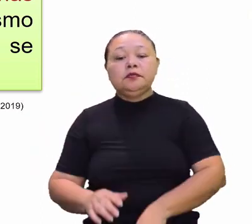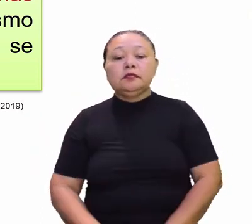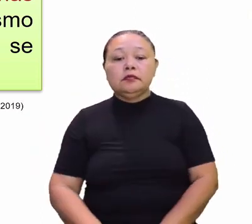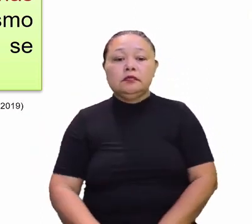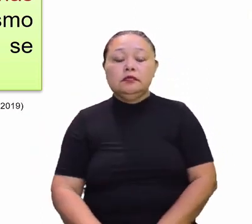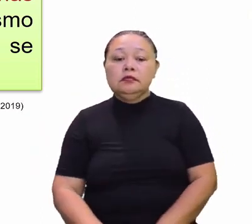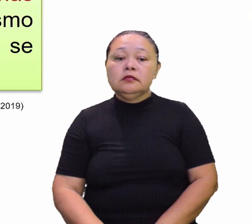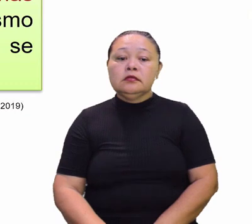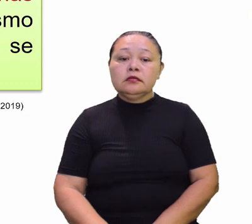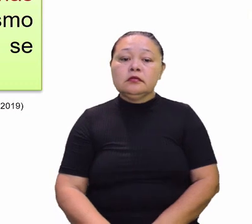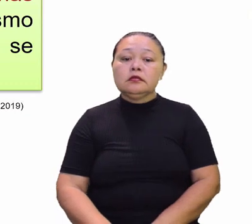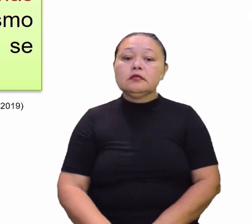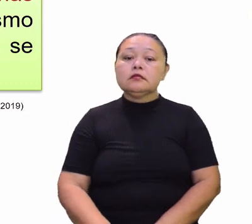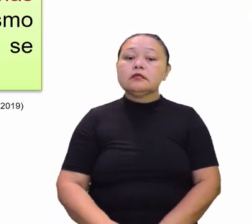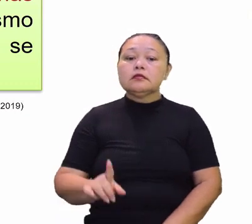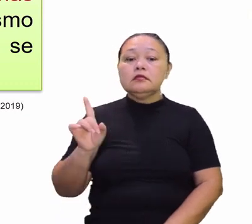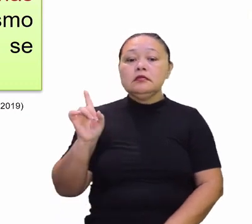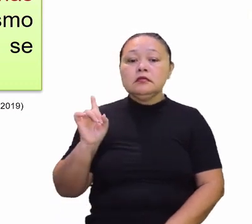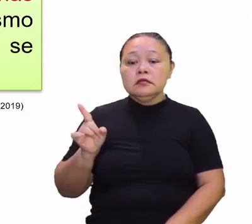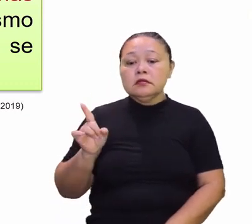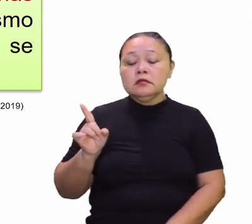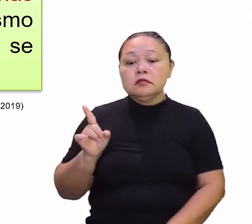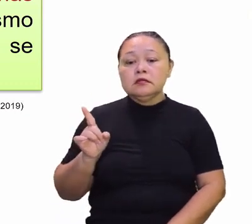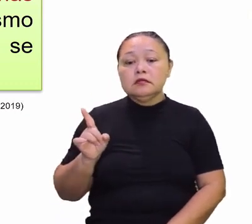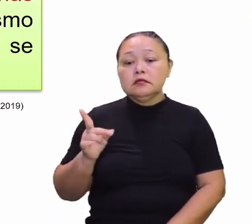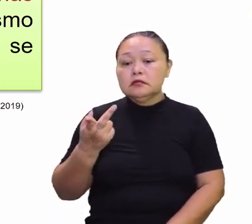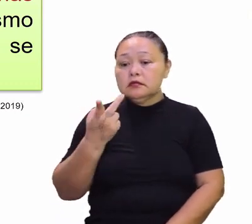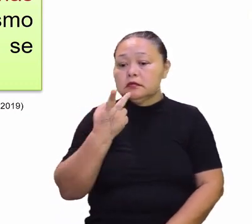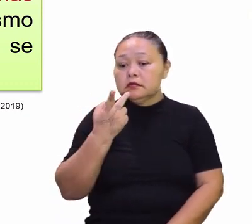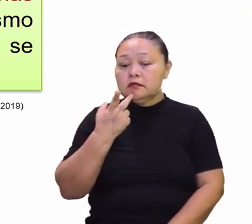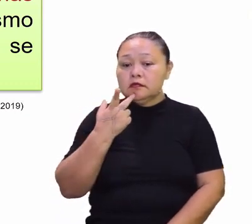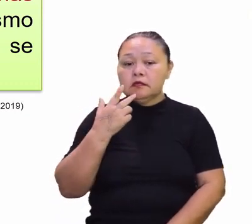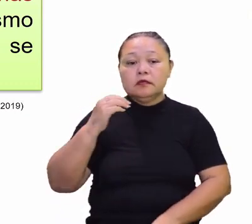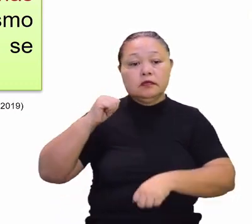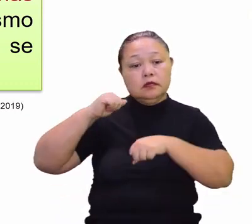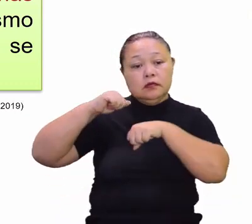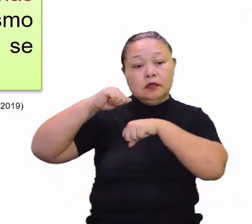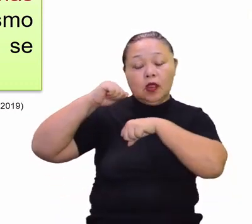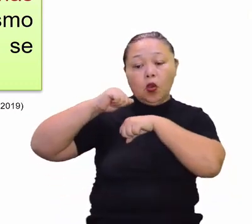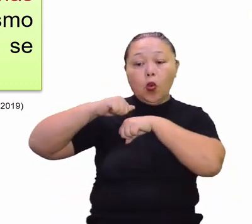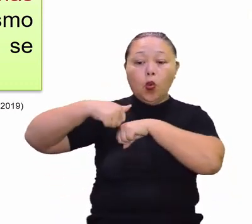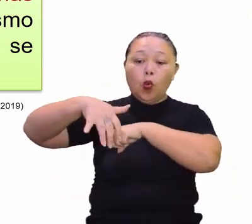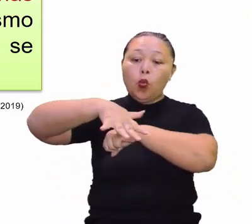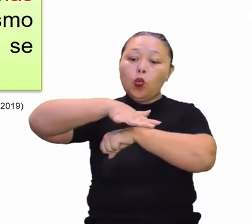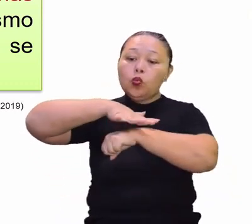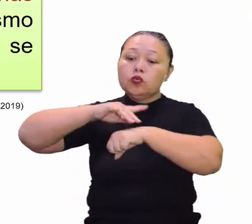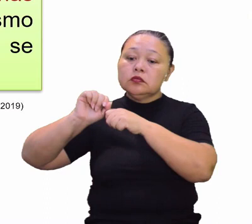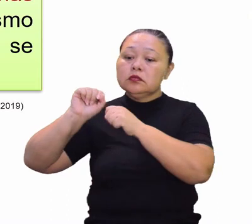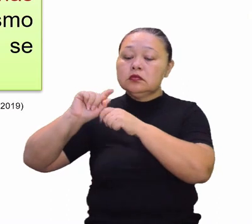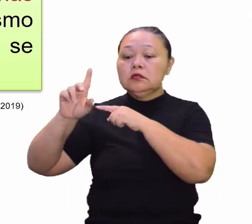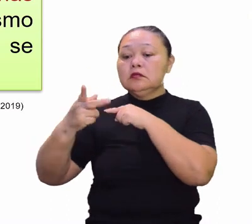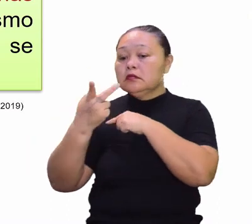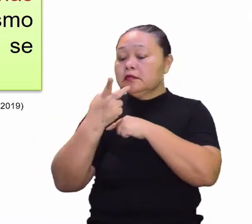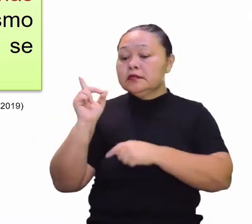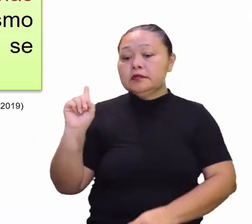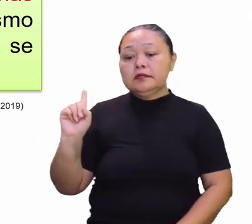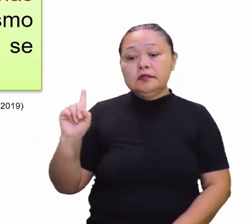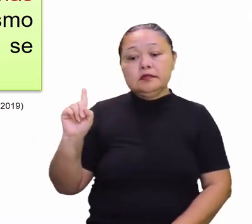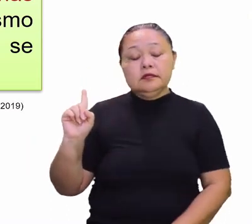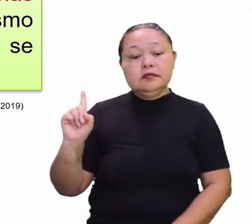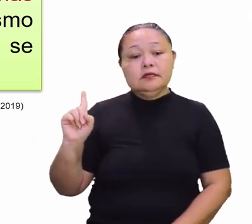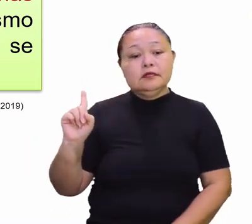sedimentar. E como você está falando da rocha sedimentar, a gente pode pular para cá, ó.